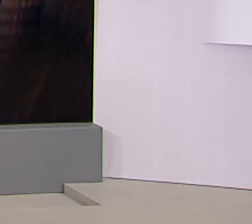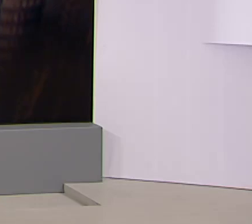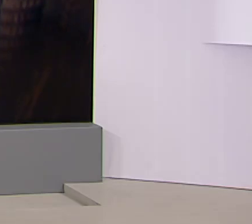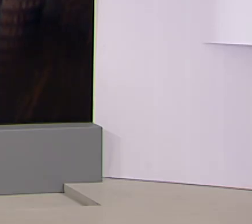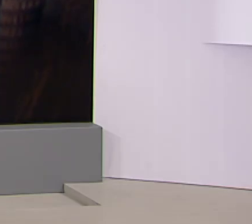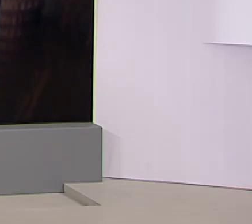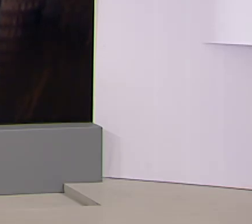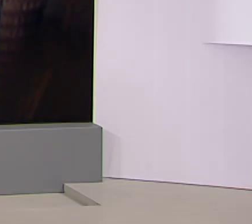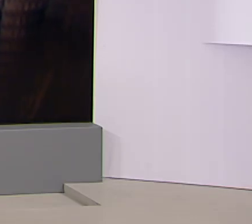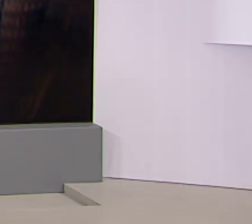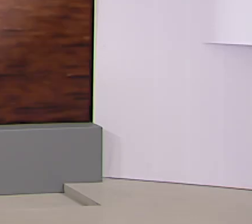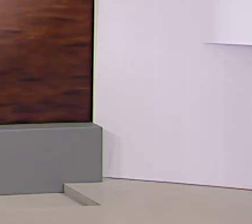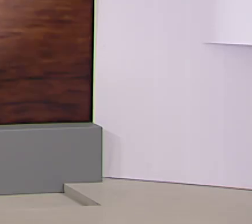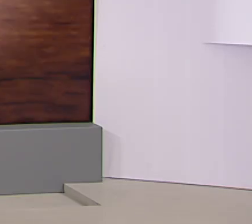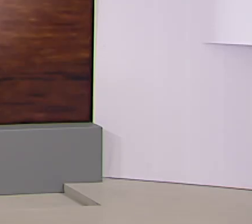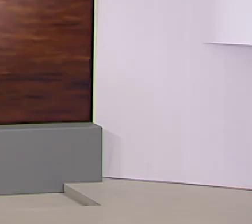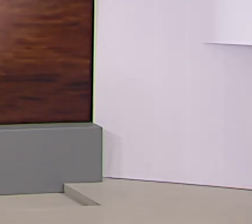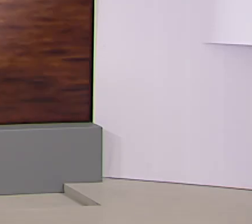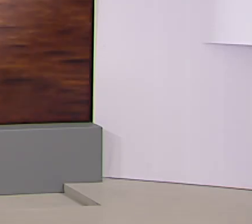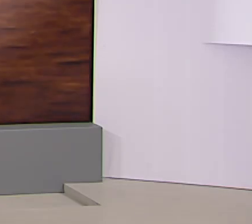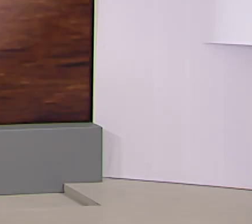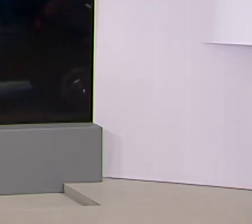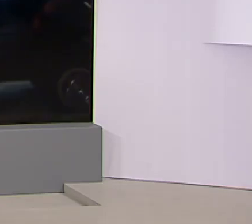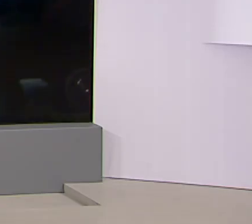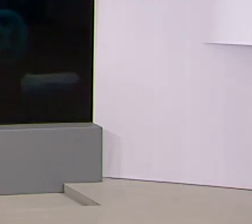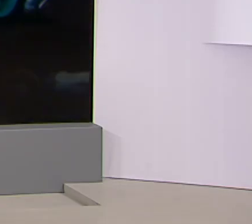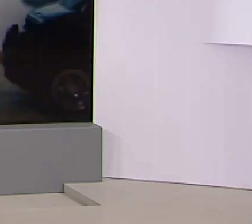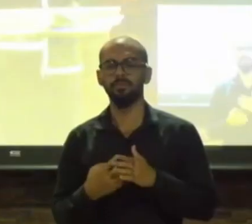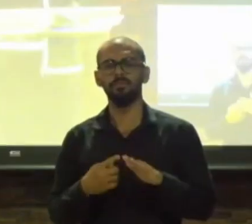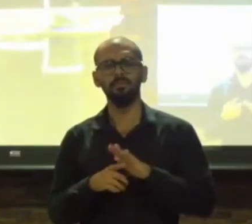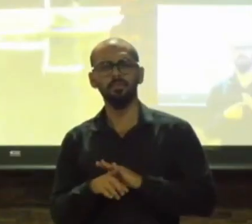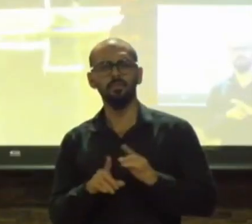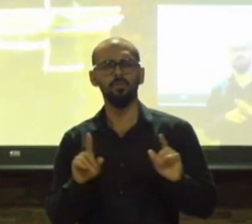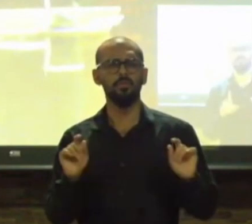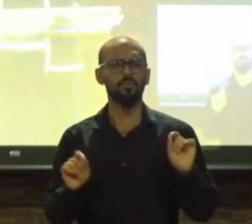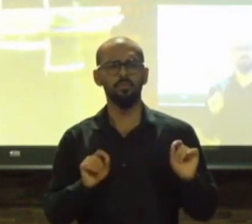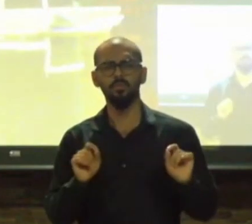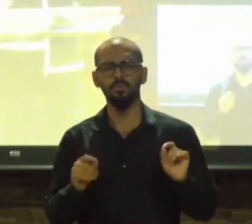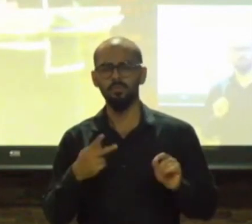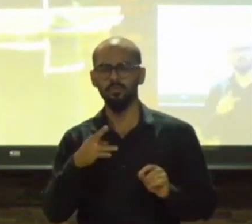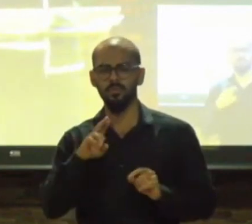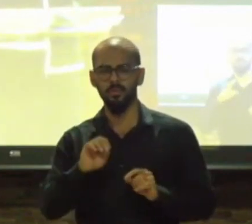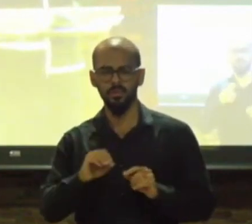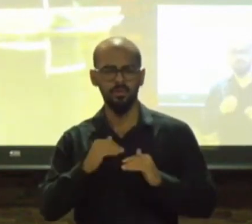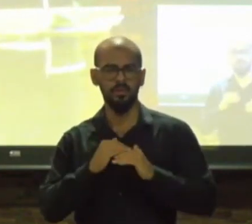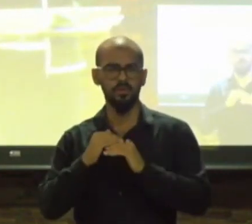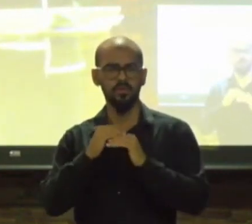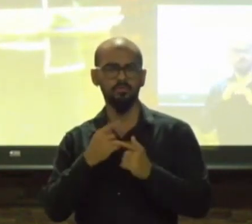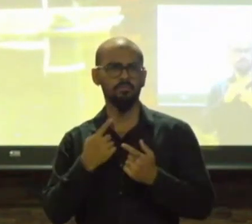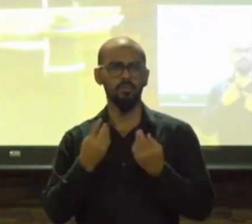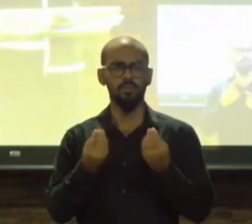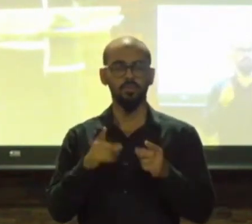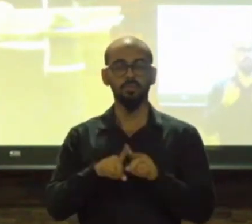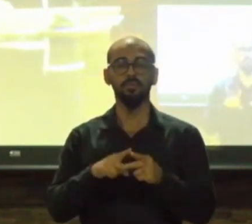ministra Cristiane Brito ressaltou a importância de incentivar essas medidas. Agregou um valor institucional,